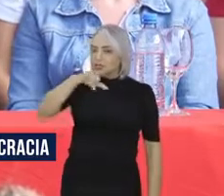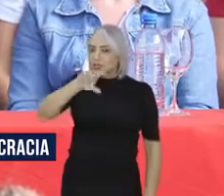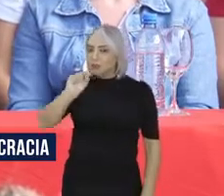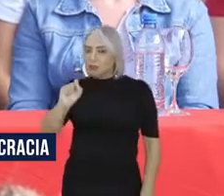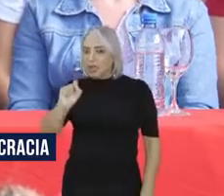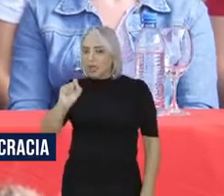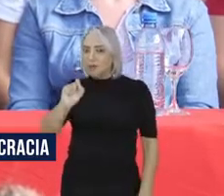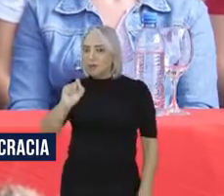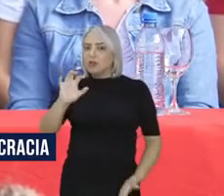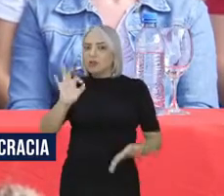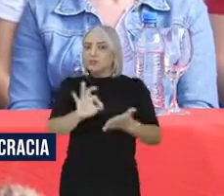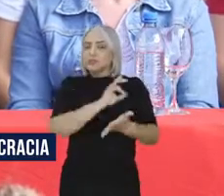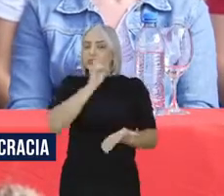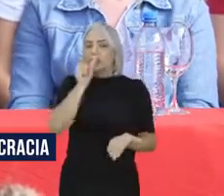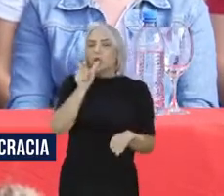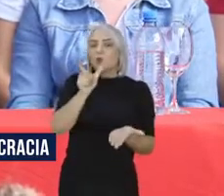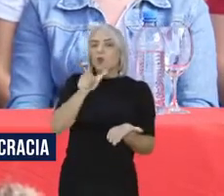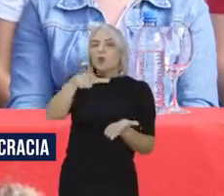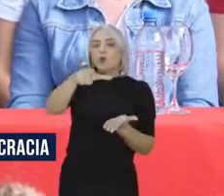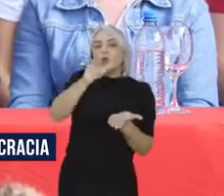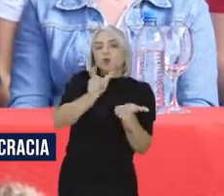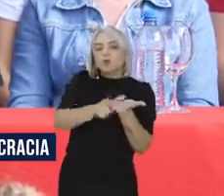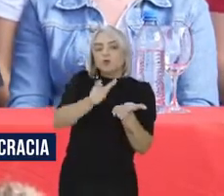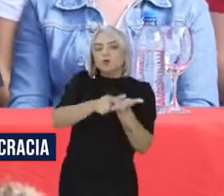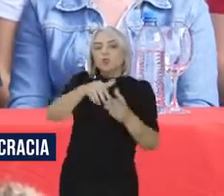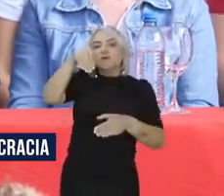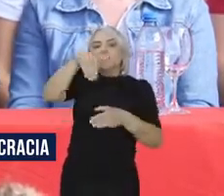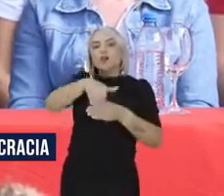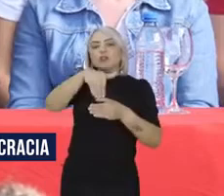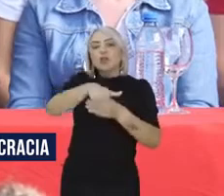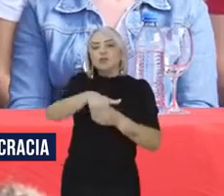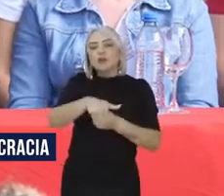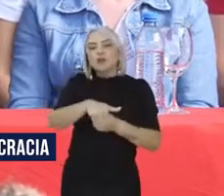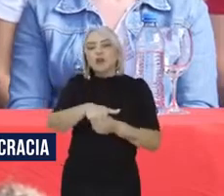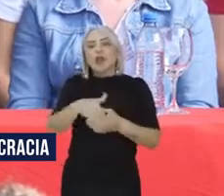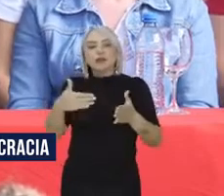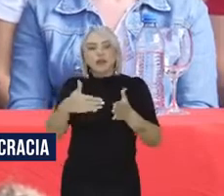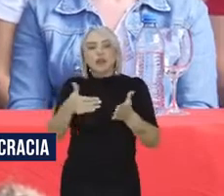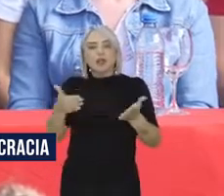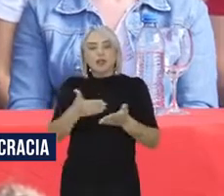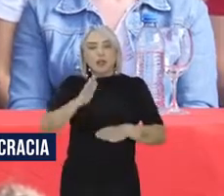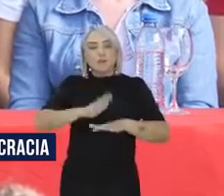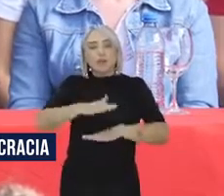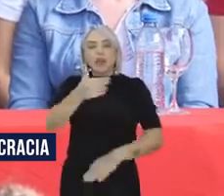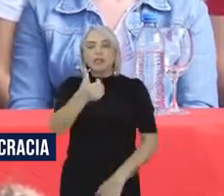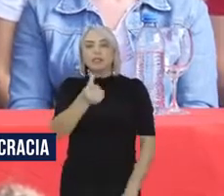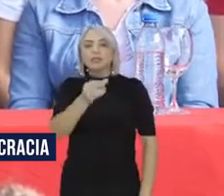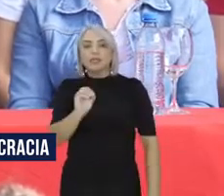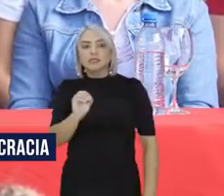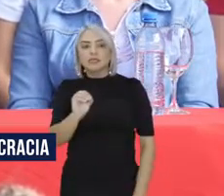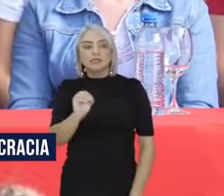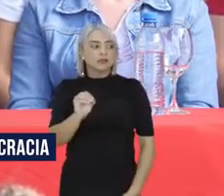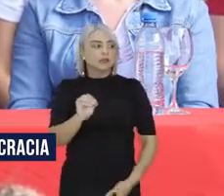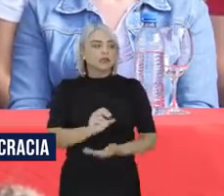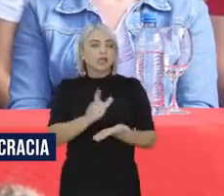E até agora a gente tirou 160 títulos? Mais de 60 títulos, quebrada. Então, por favor, vamos se conscientizar aí,